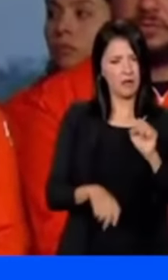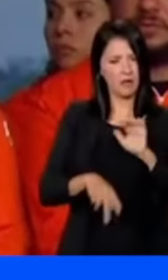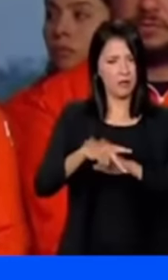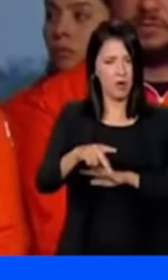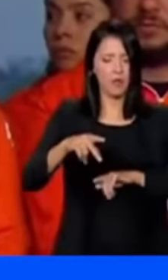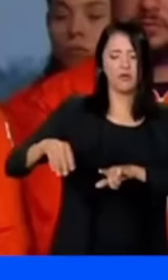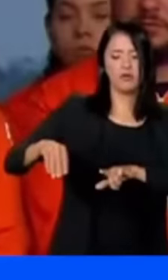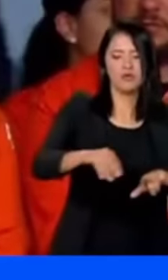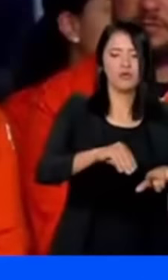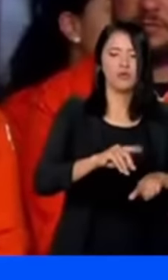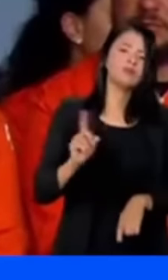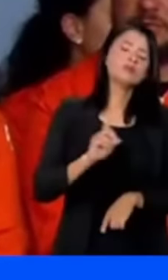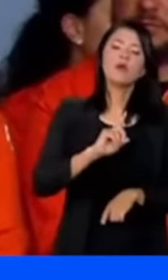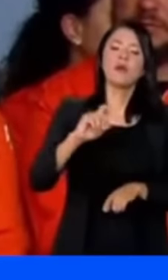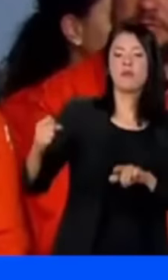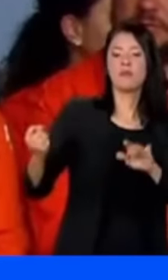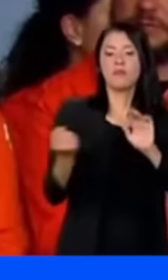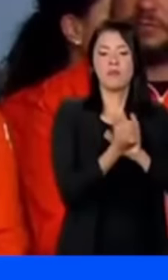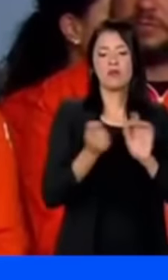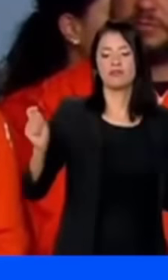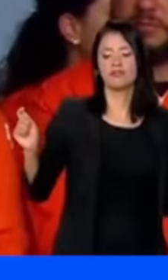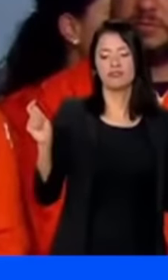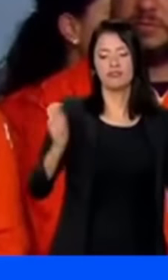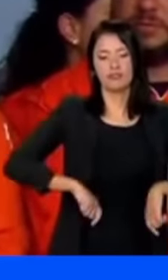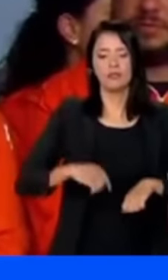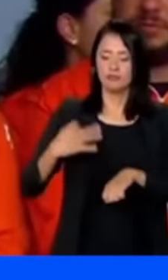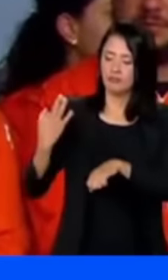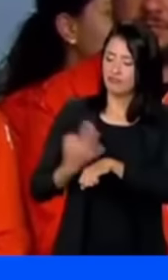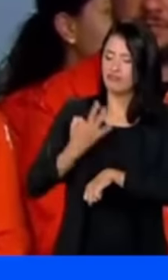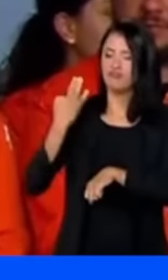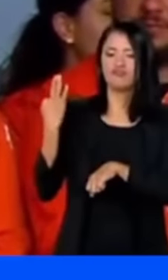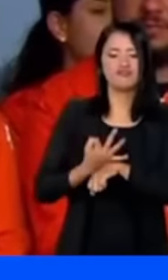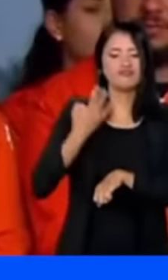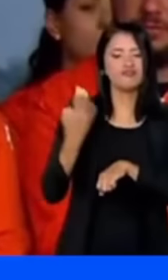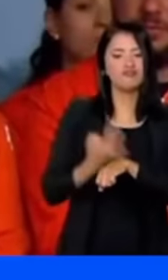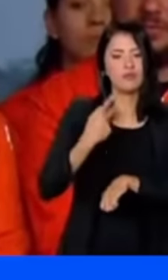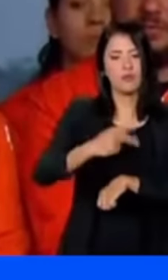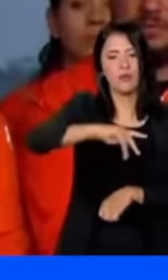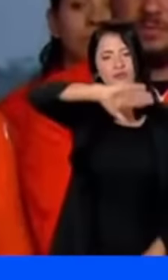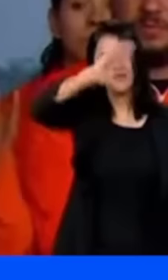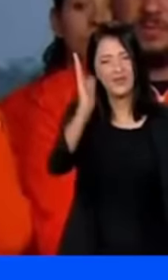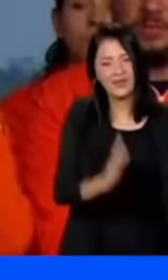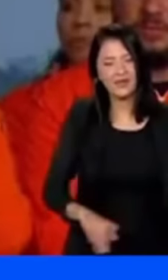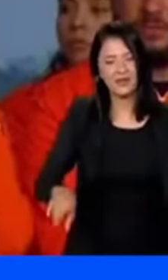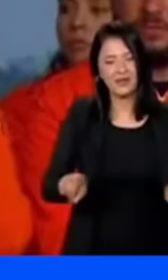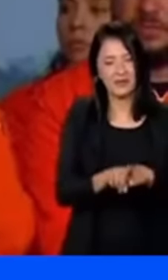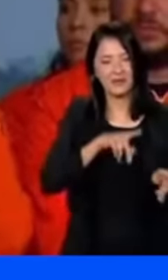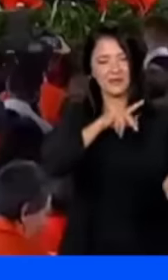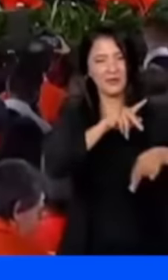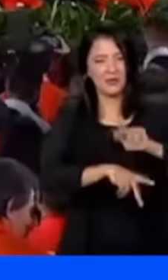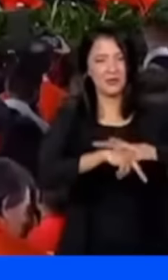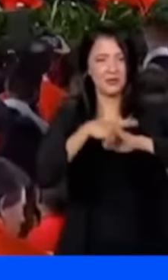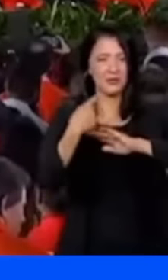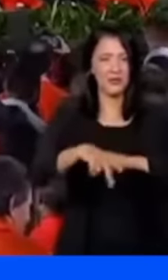o símbolo da capacidade de resistência do Brasil e do povo brasileiro.